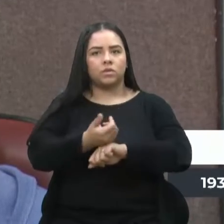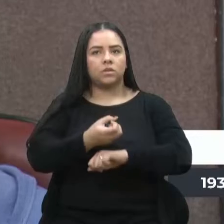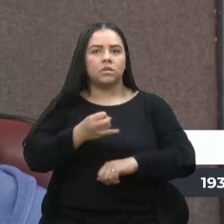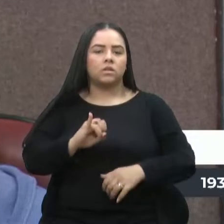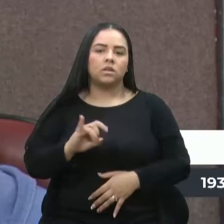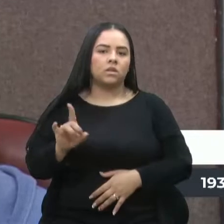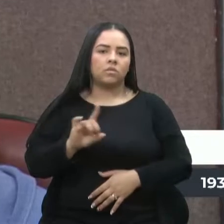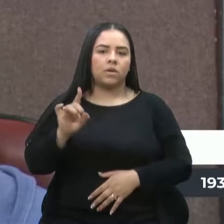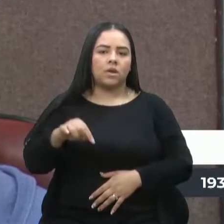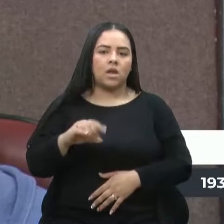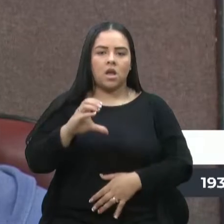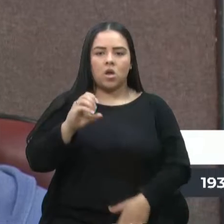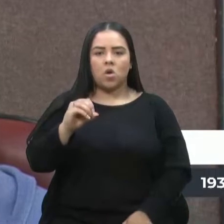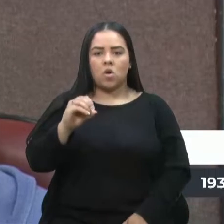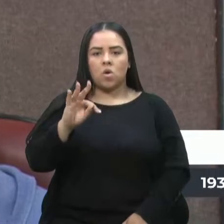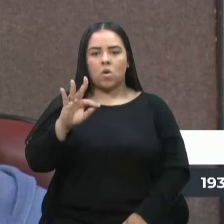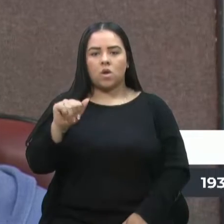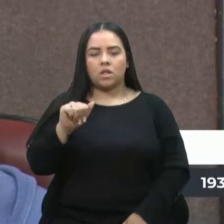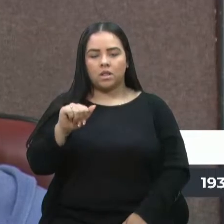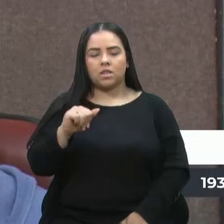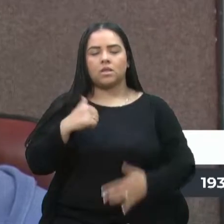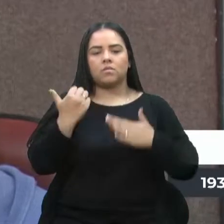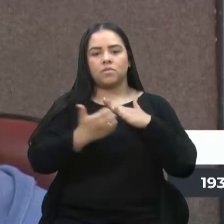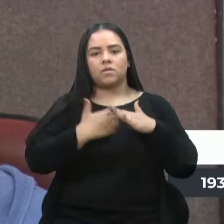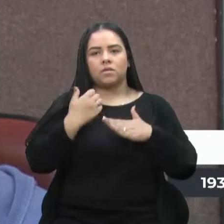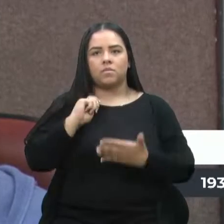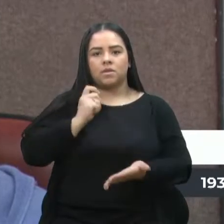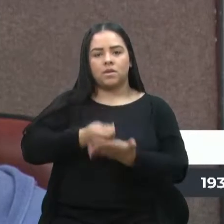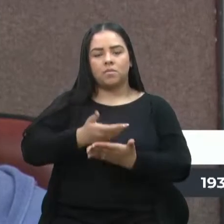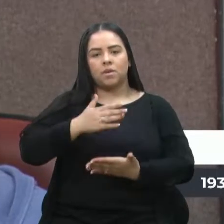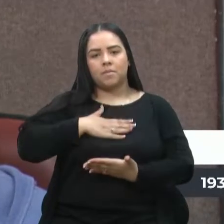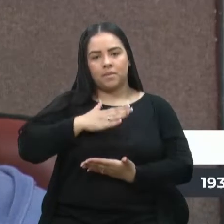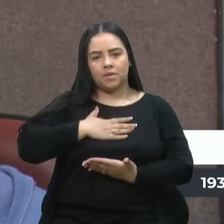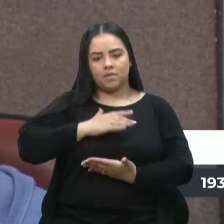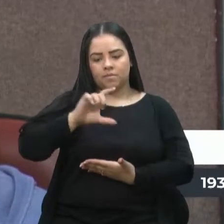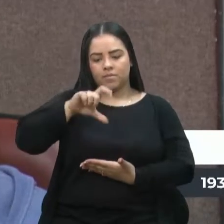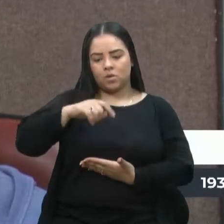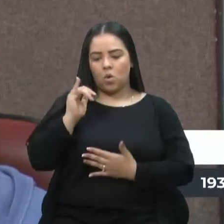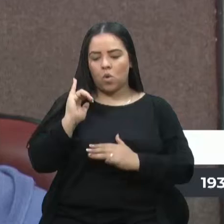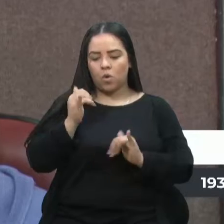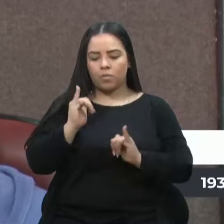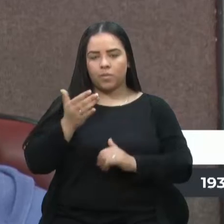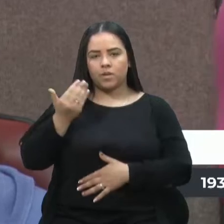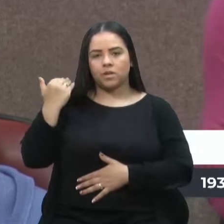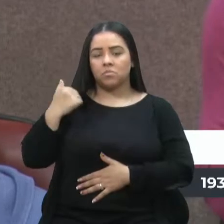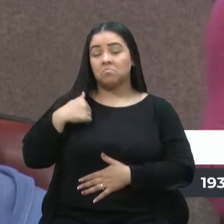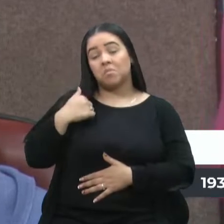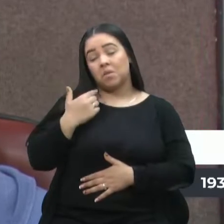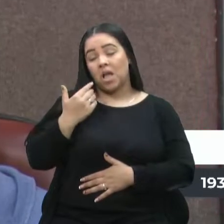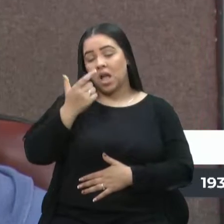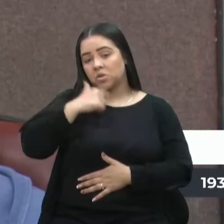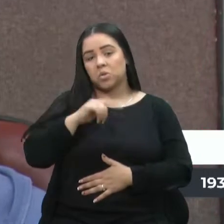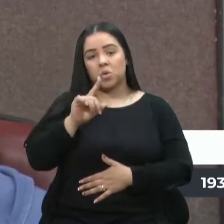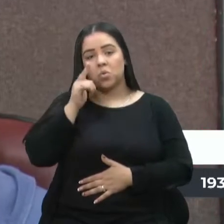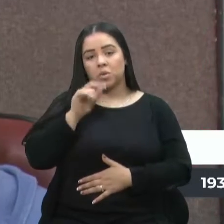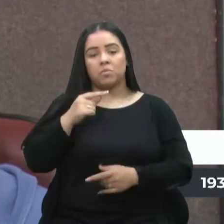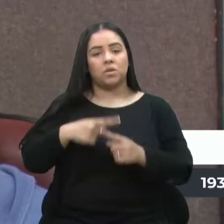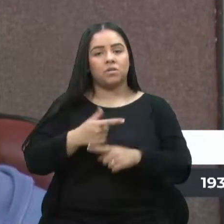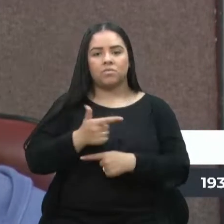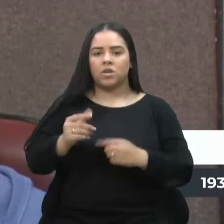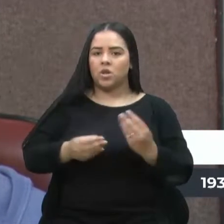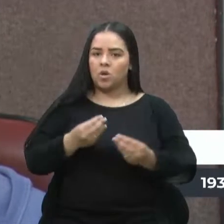se não fosse a cota da empresa lupatech me bancar as passagens na época talvez eu não poderia ter feito por não ter por não